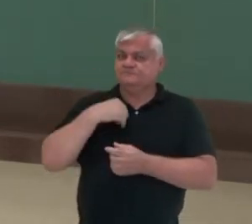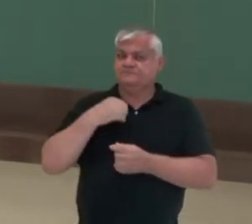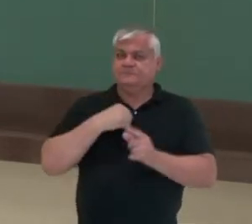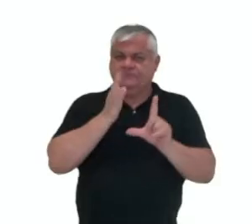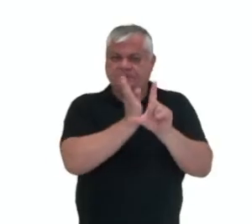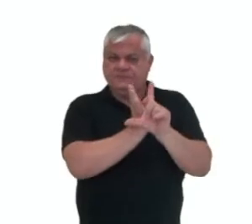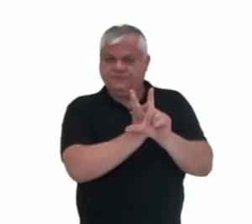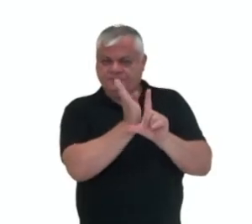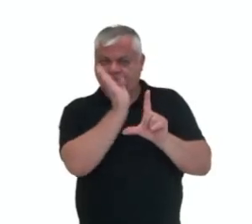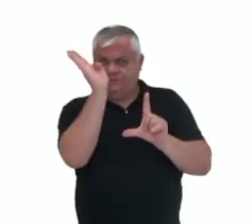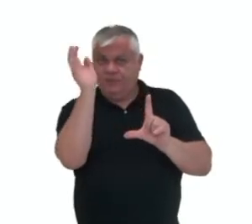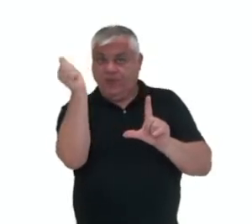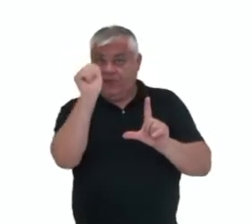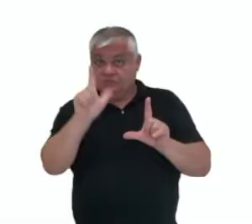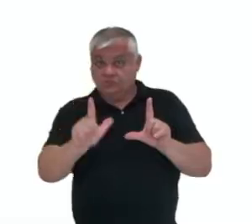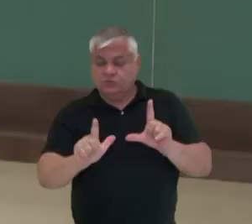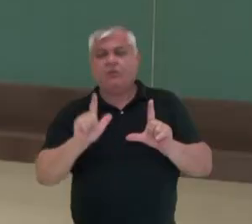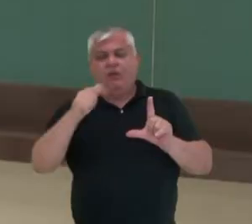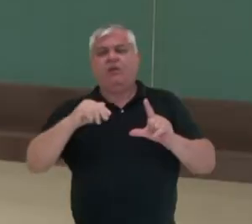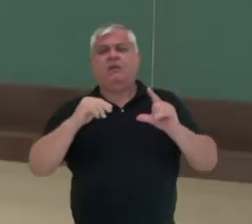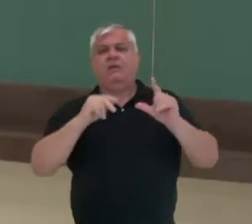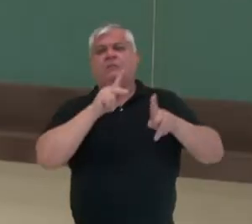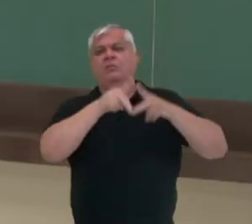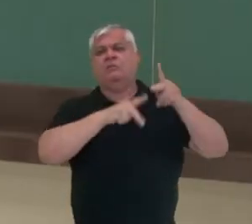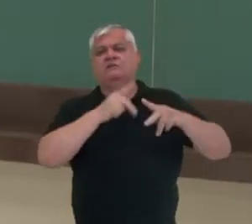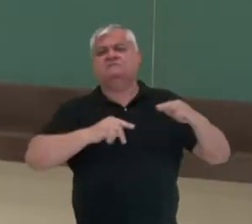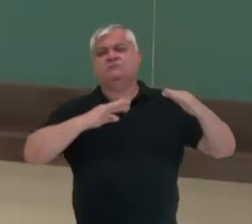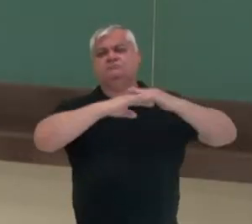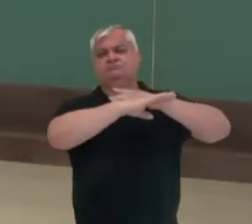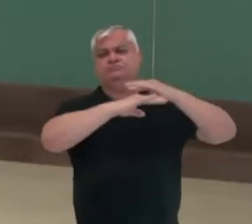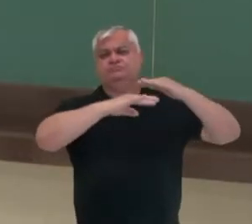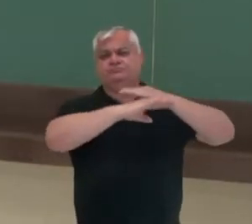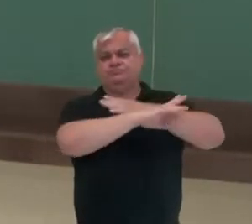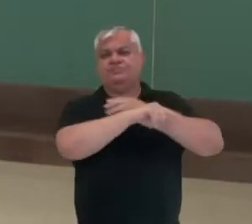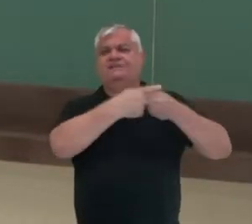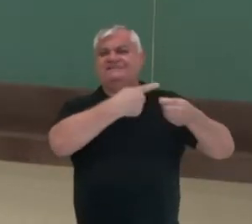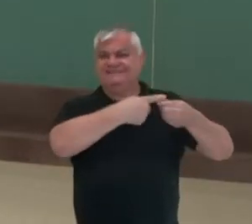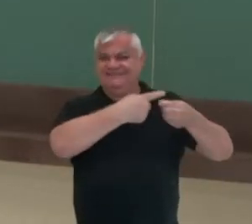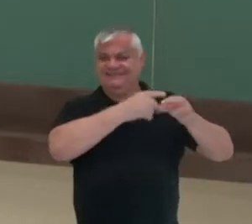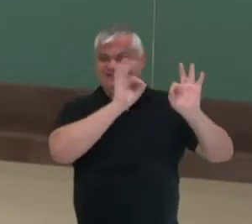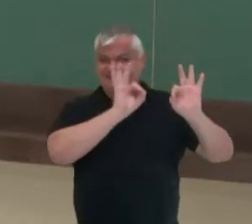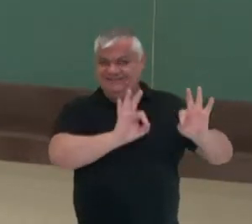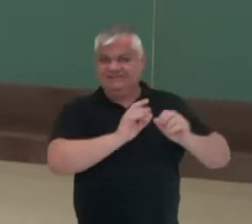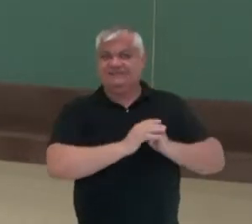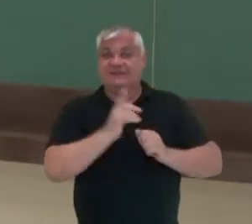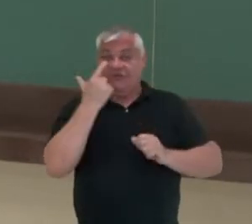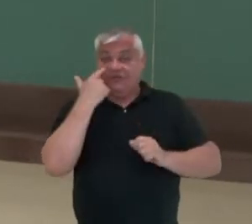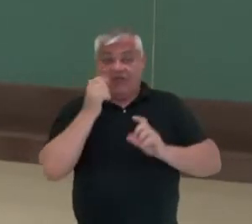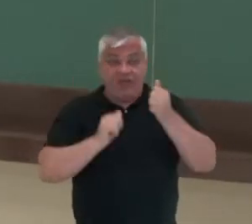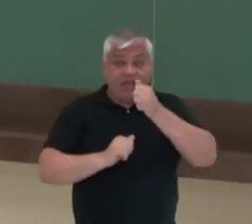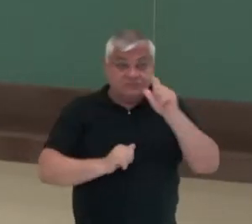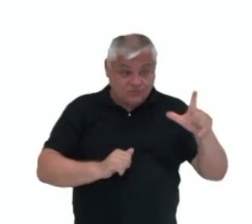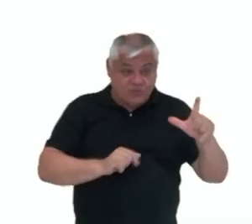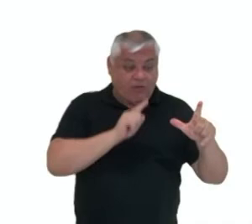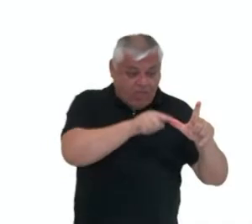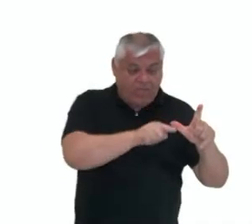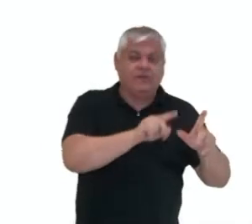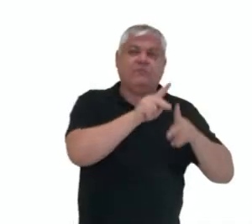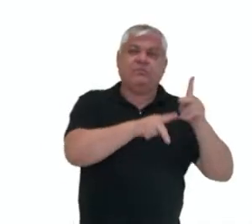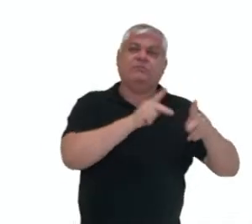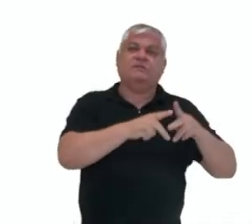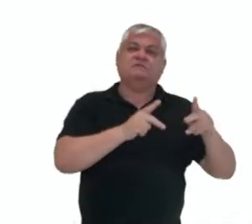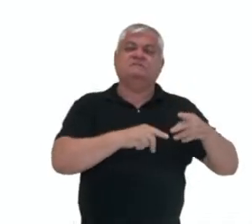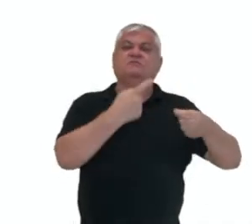ela representa a população urbana, então é só a gente analisar lá na fonte do gráfico, olha só. Então azul representa ali, né,